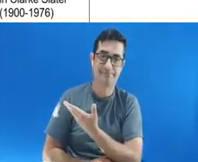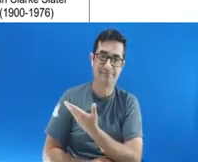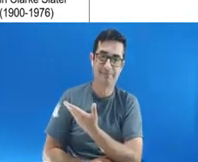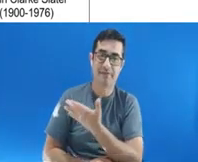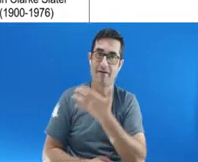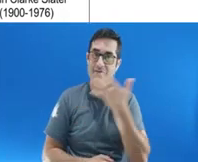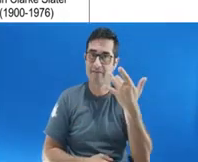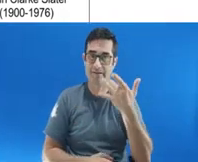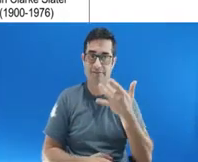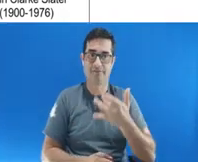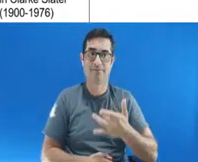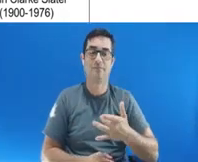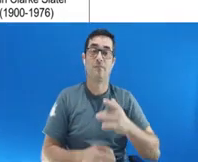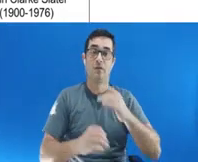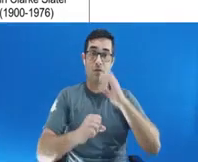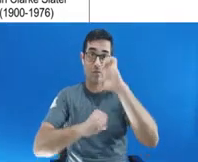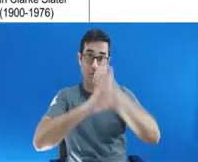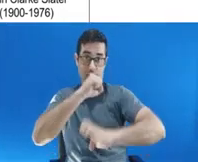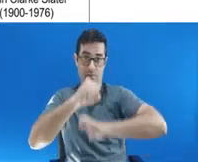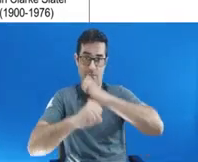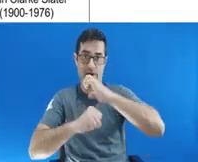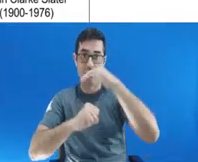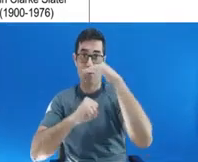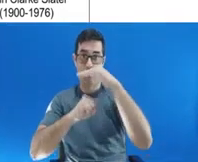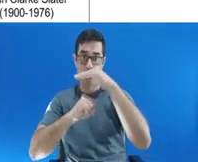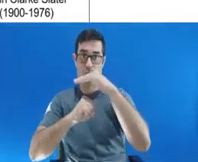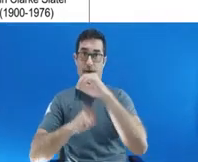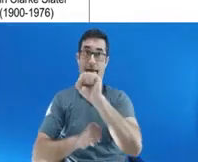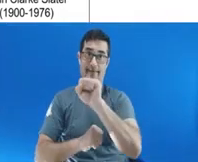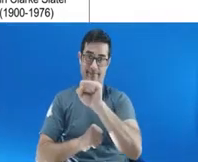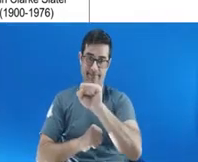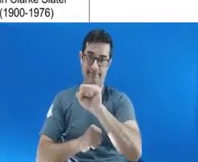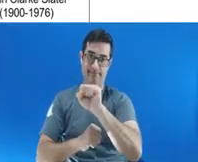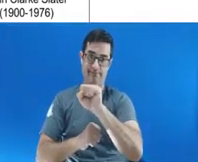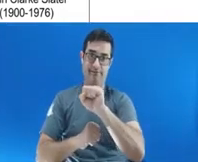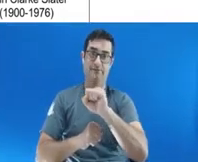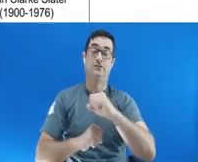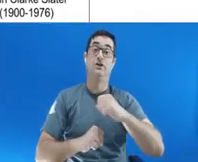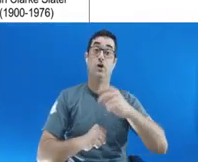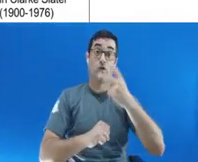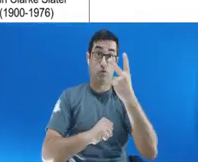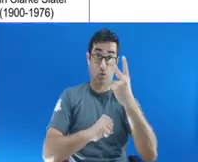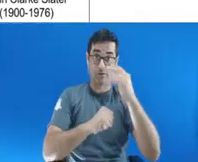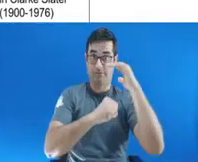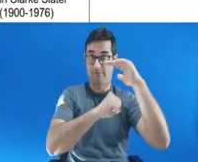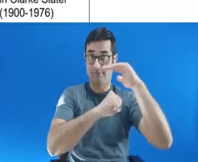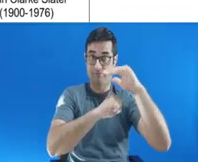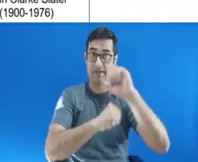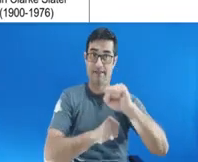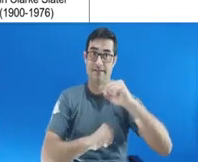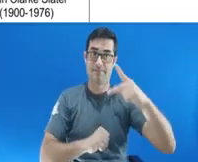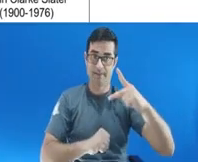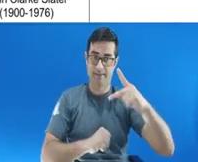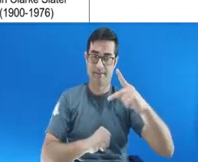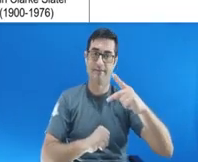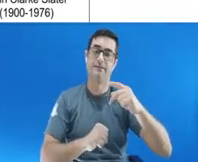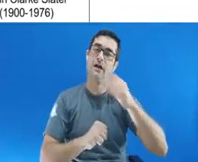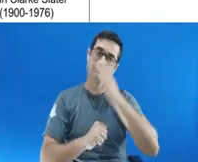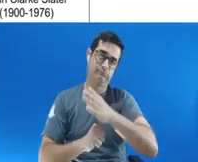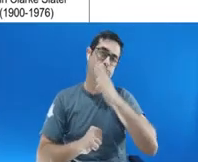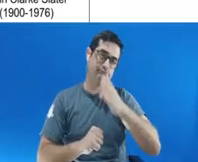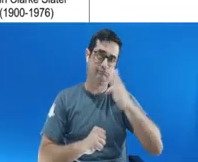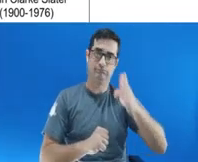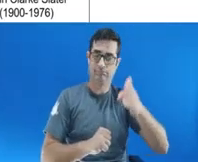1, que está no subnível S, elétrons do nível 2, que está no subnível S e P, e assim sucessivamente. A